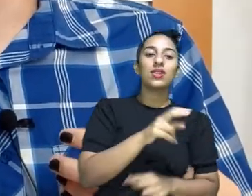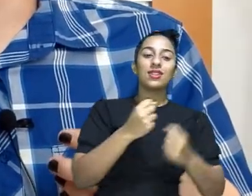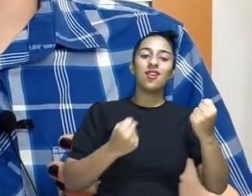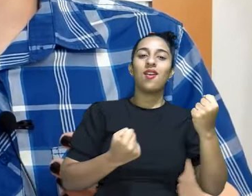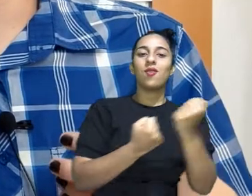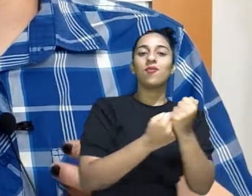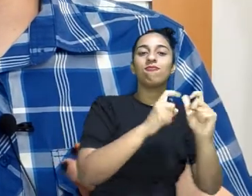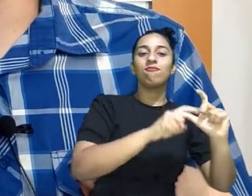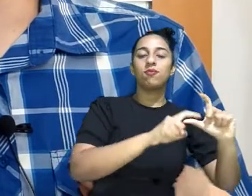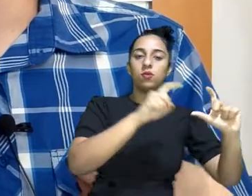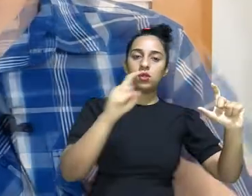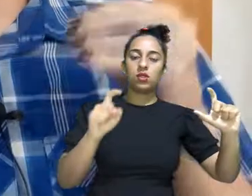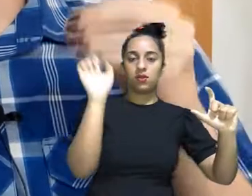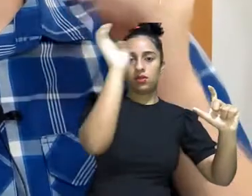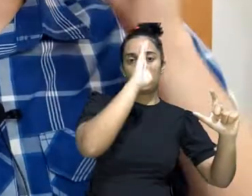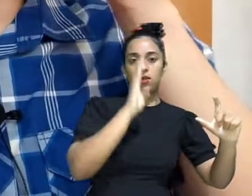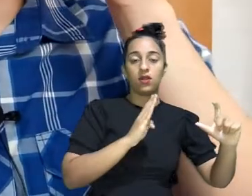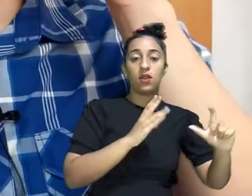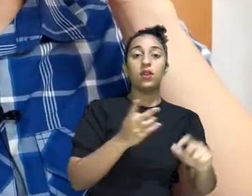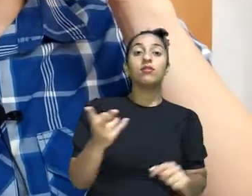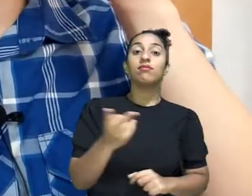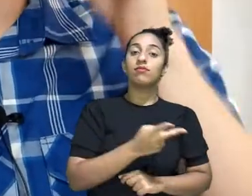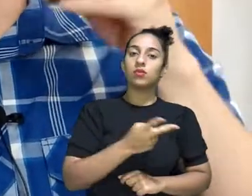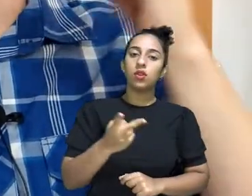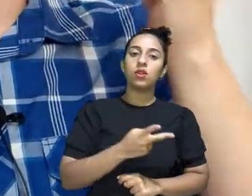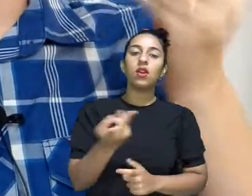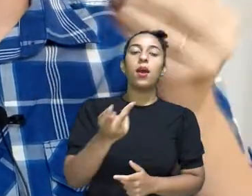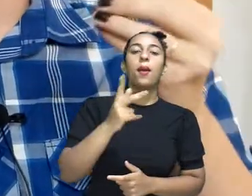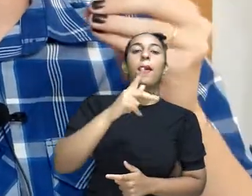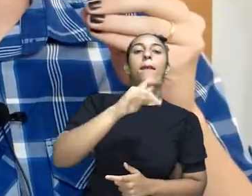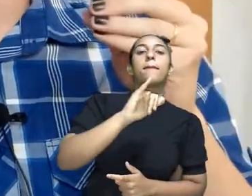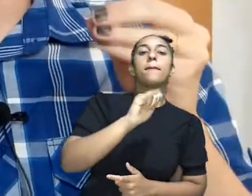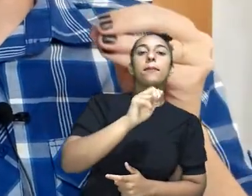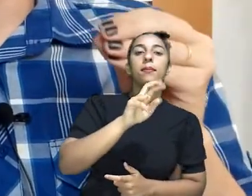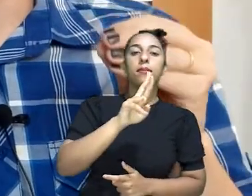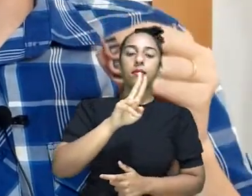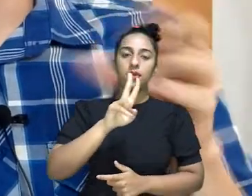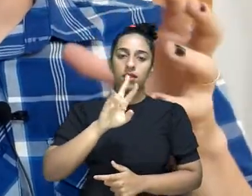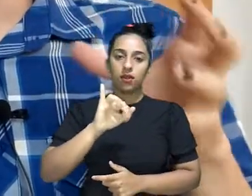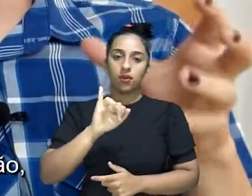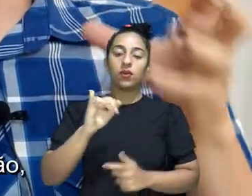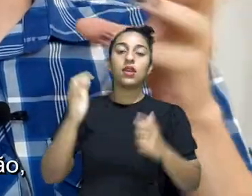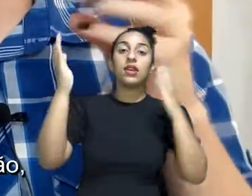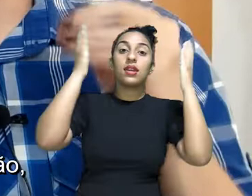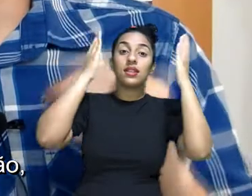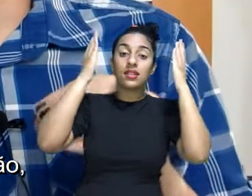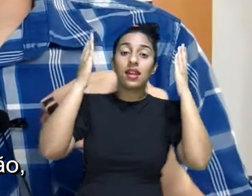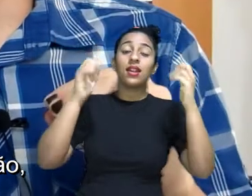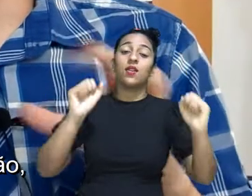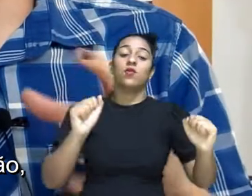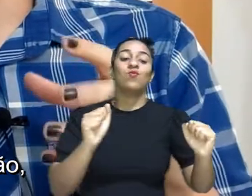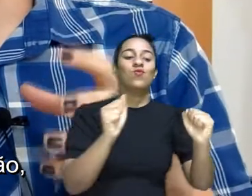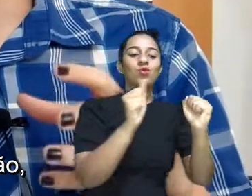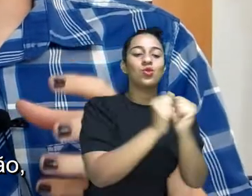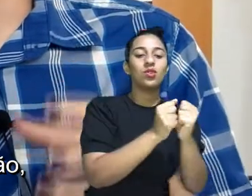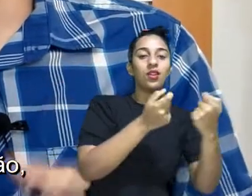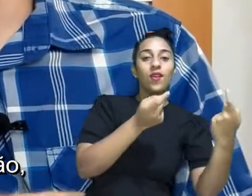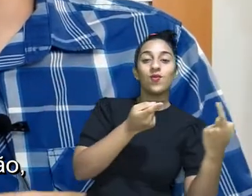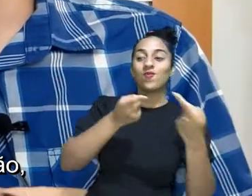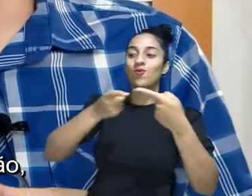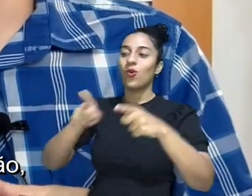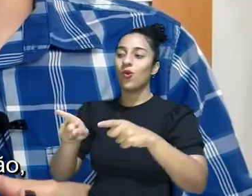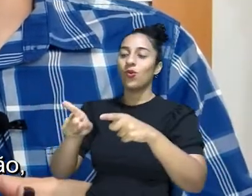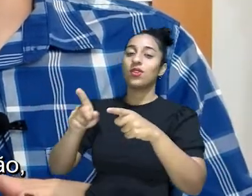eram a favor a independência do Brasil Então essas duas províncias que eram do Piauí e do Ceará se juntaram e